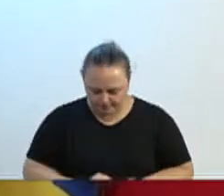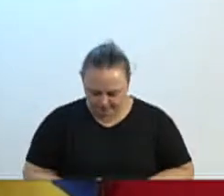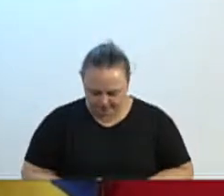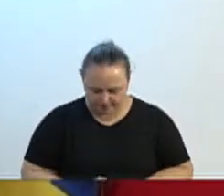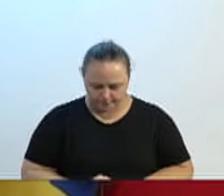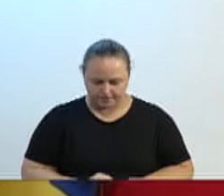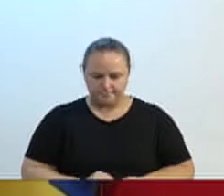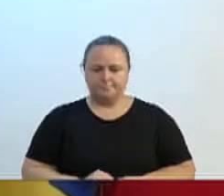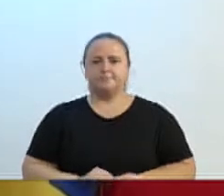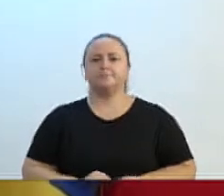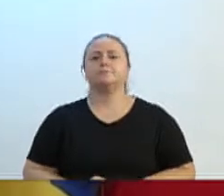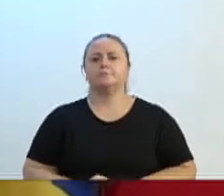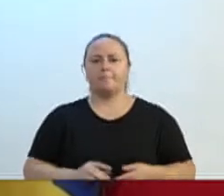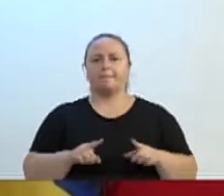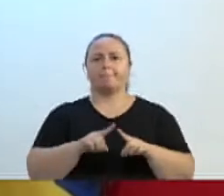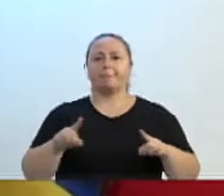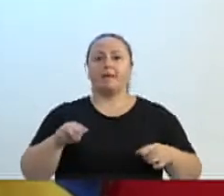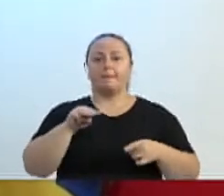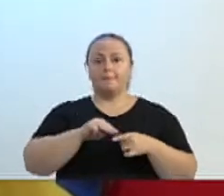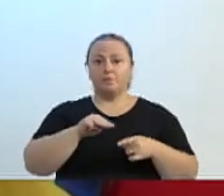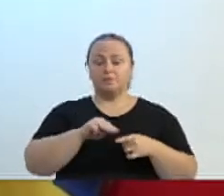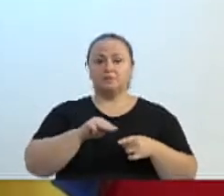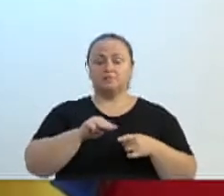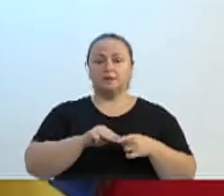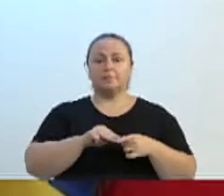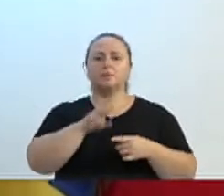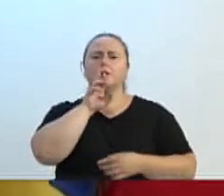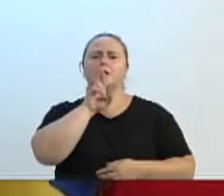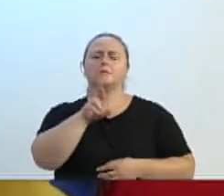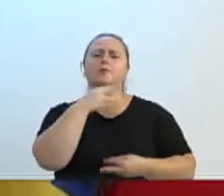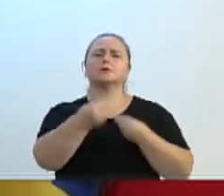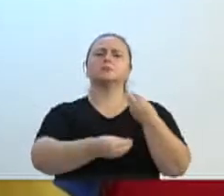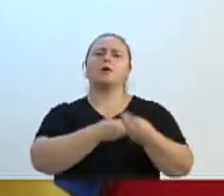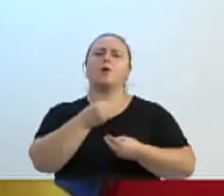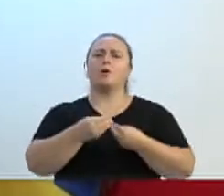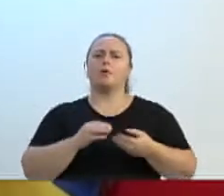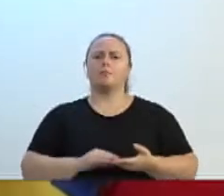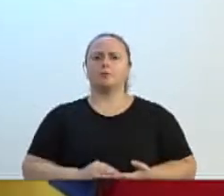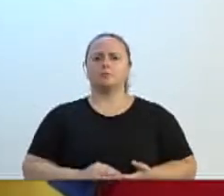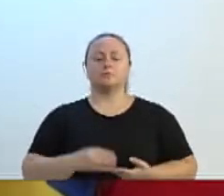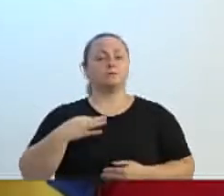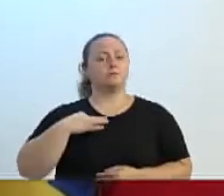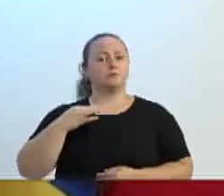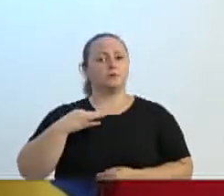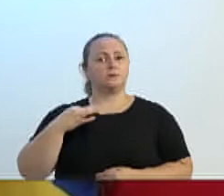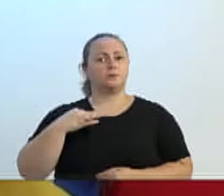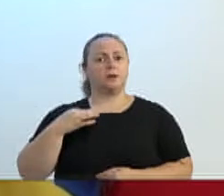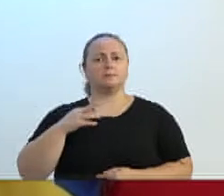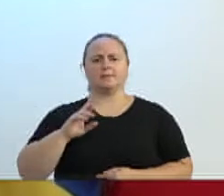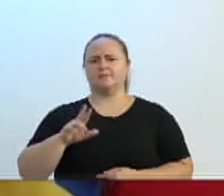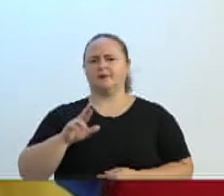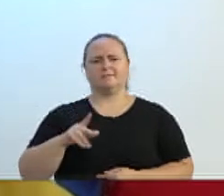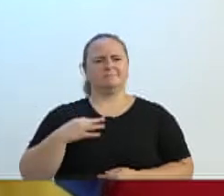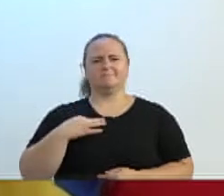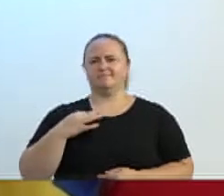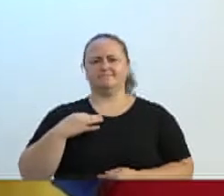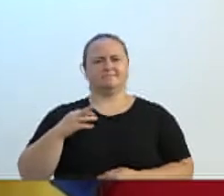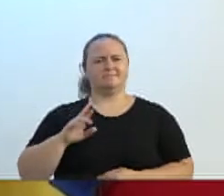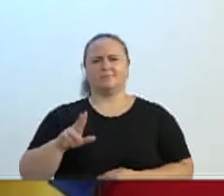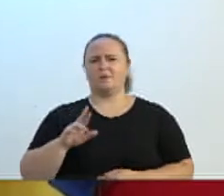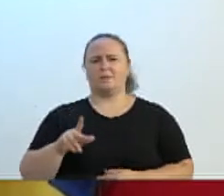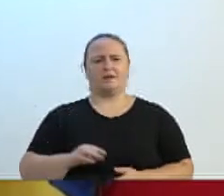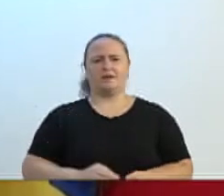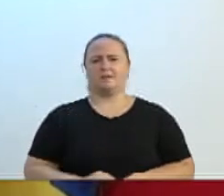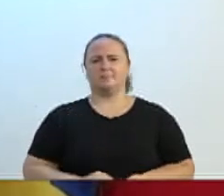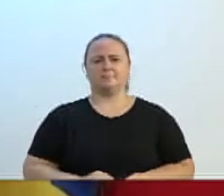município responde ao Conselho Municipal de Assistência dizendo que eles foram voluntários. Eles não foram voluntários. É uma